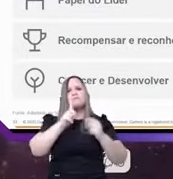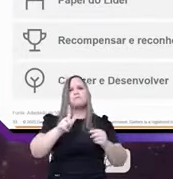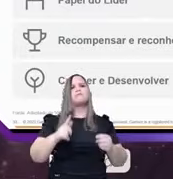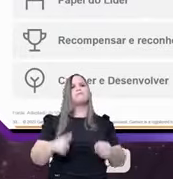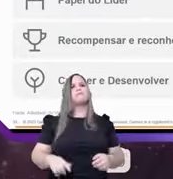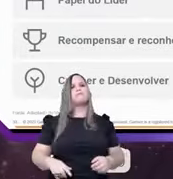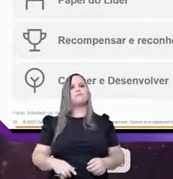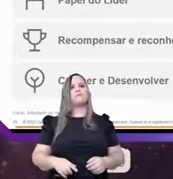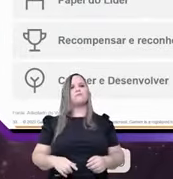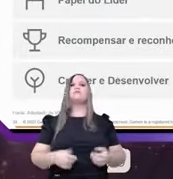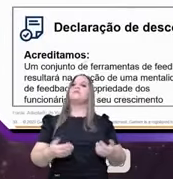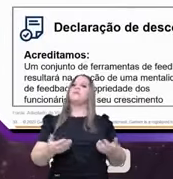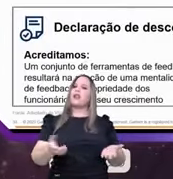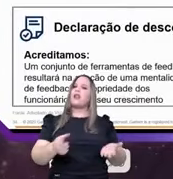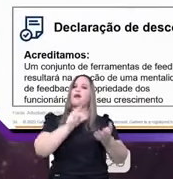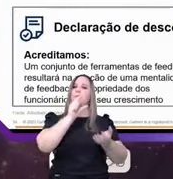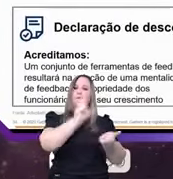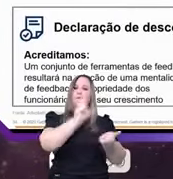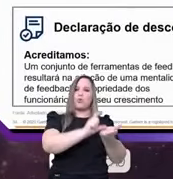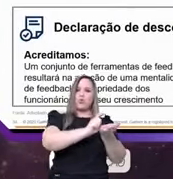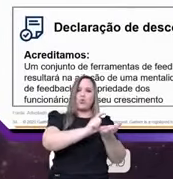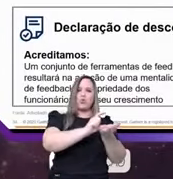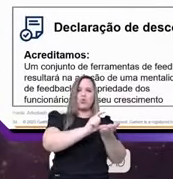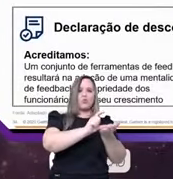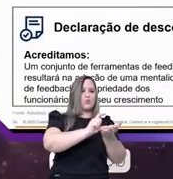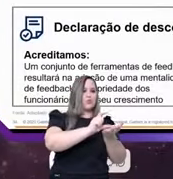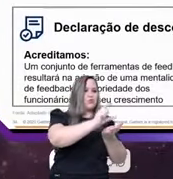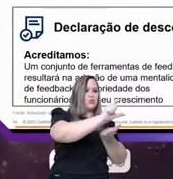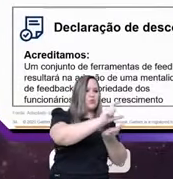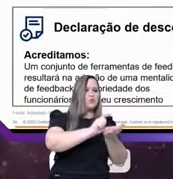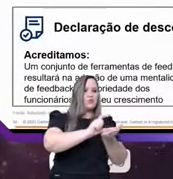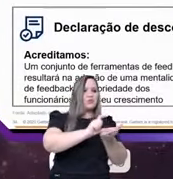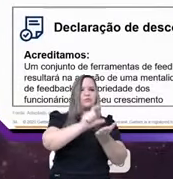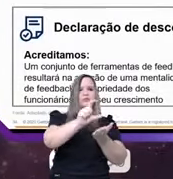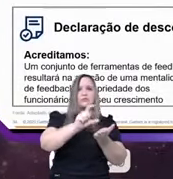entregar esse produto. Então, o que eles começaram a fazer?